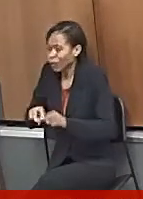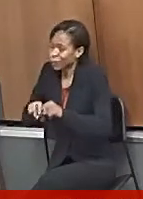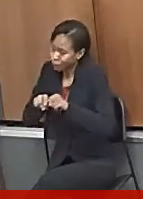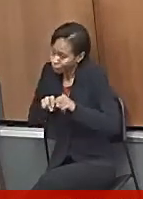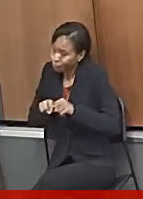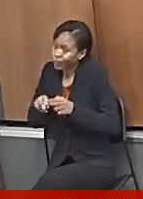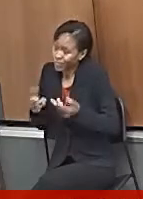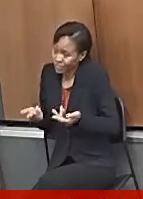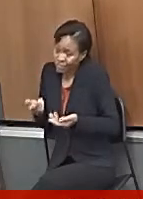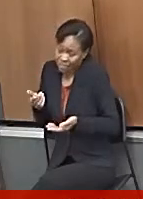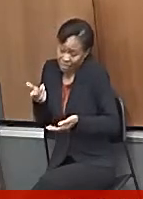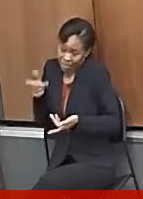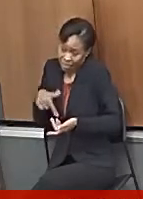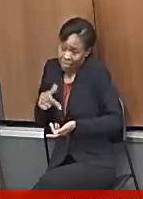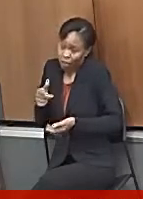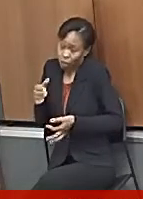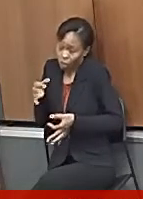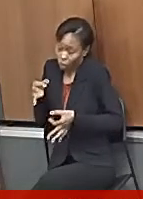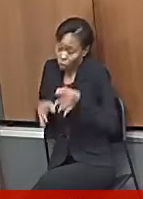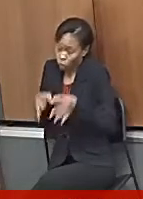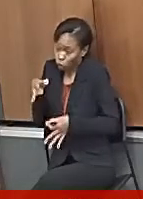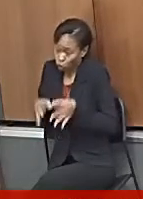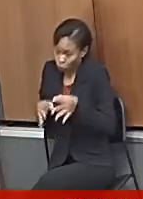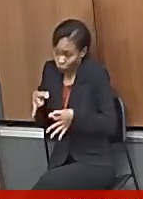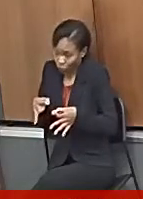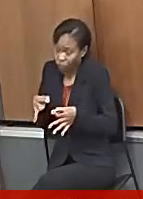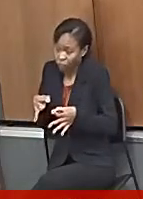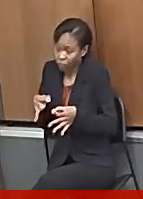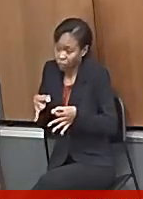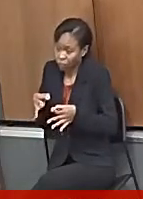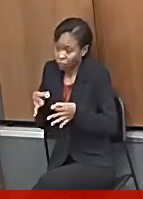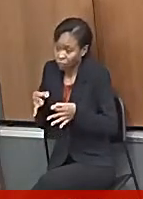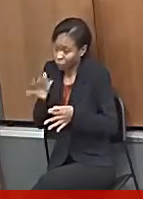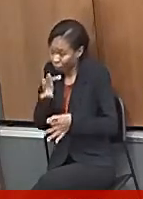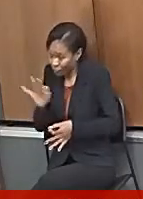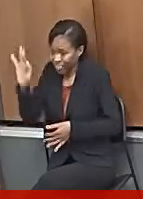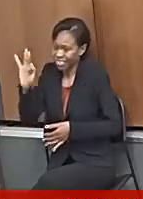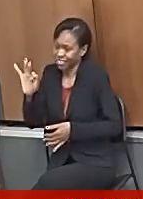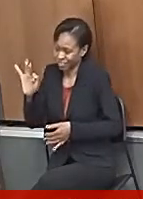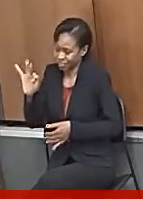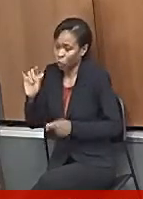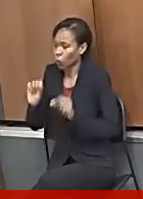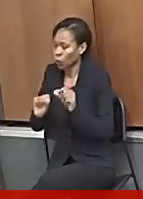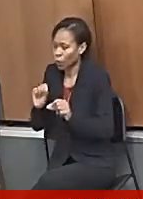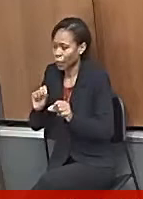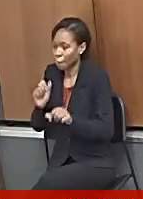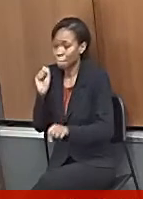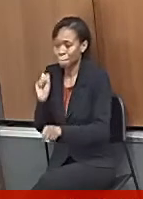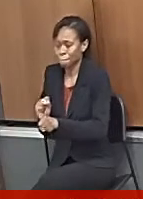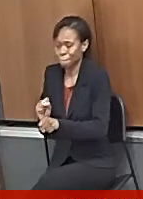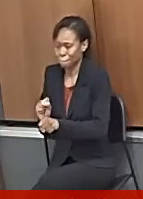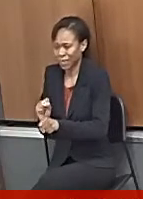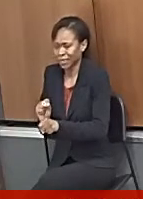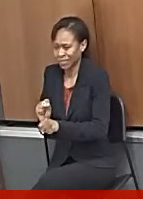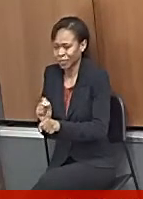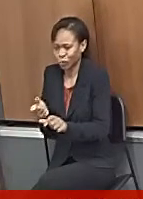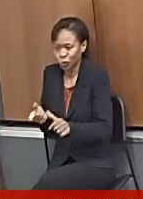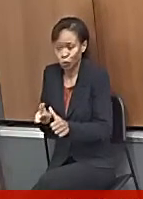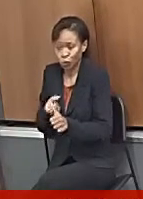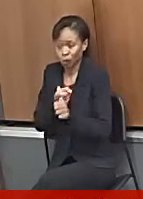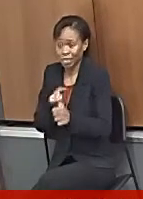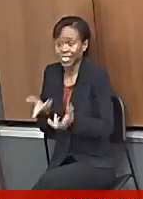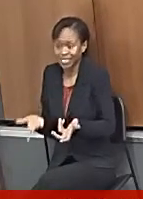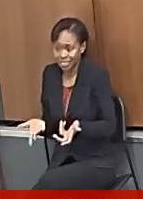tem uma ação judicial na justiça federal que está suspensa né então aí porque